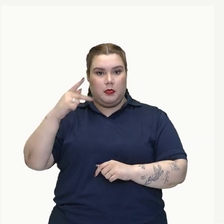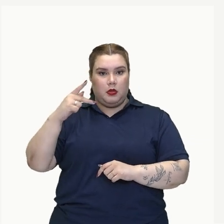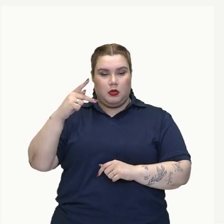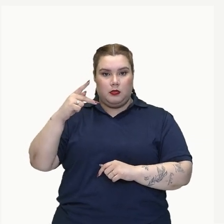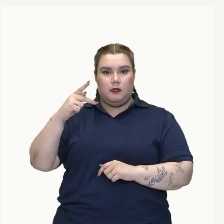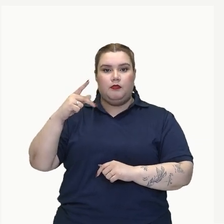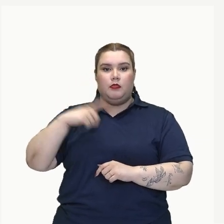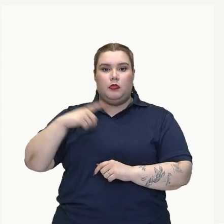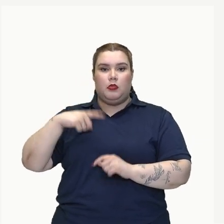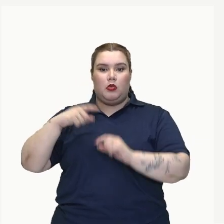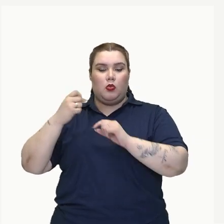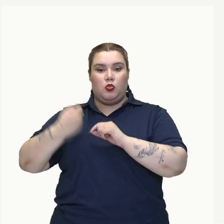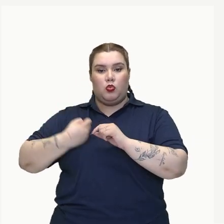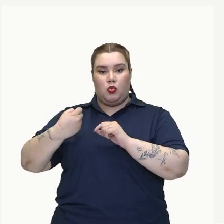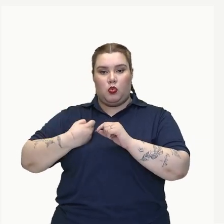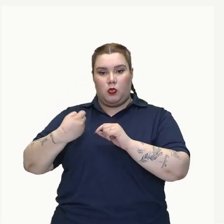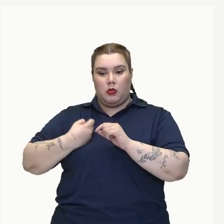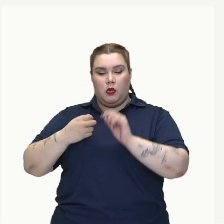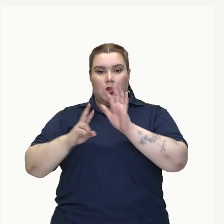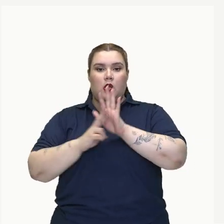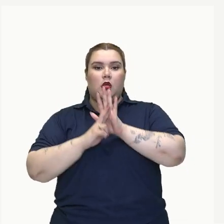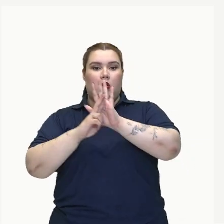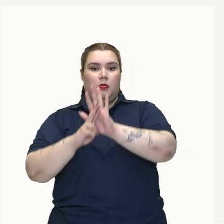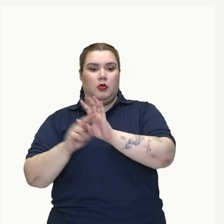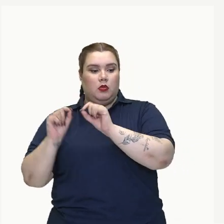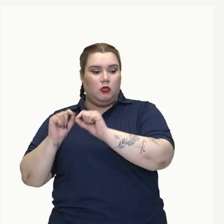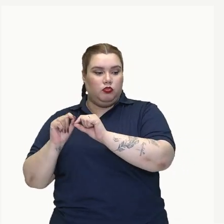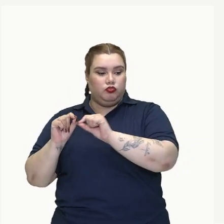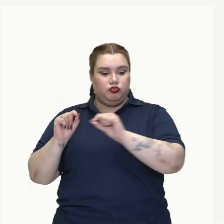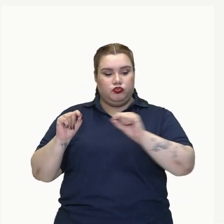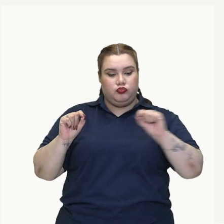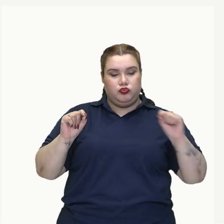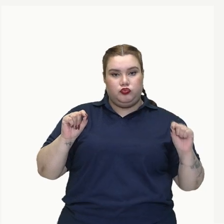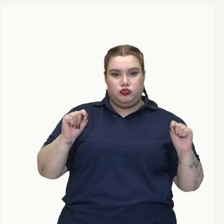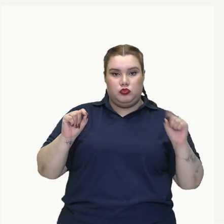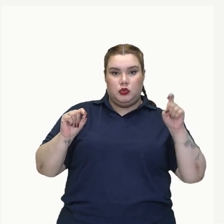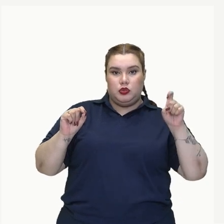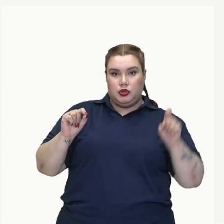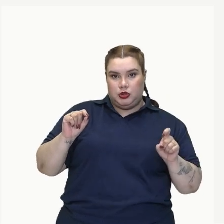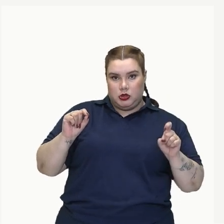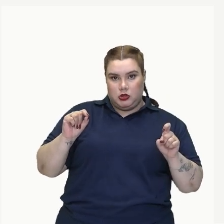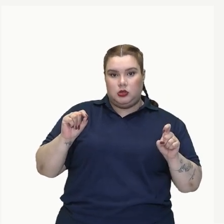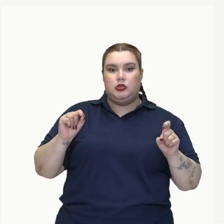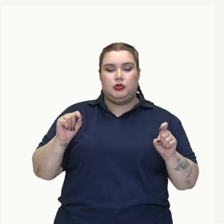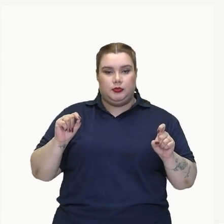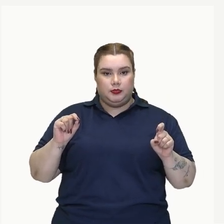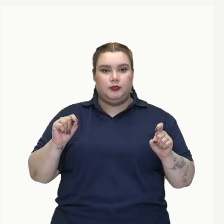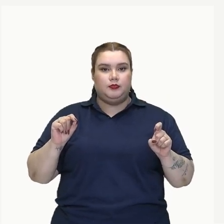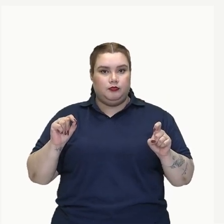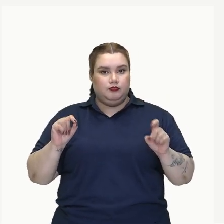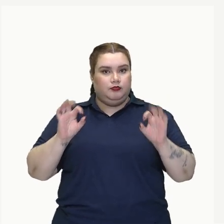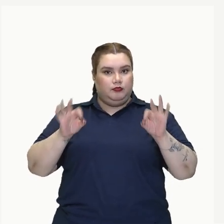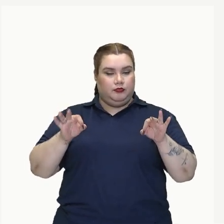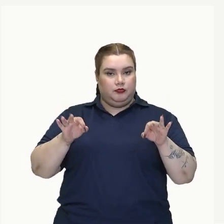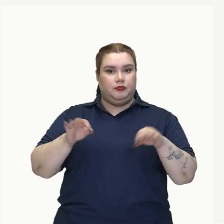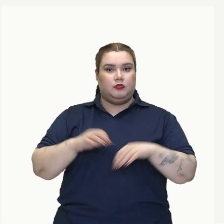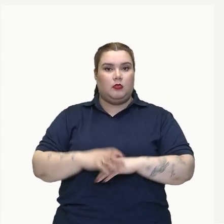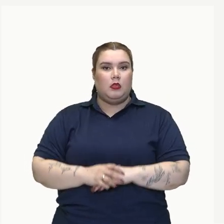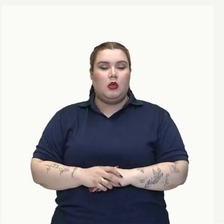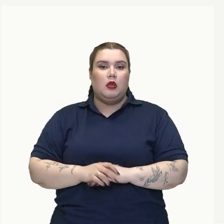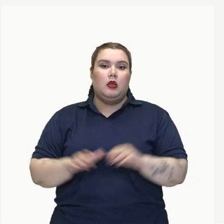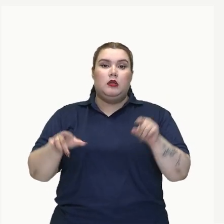vai ter um número que representa a posição dele no eixo das abscissas, né? Ou seja, no eixo